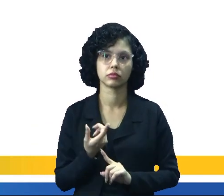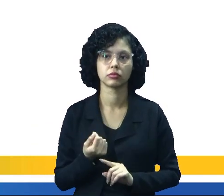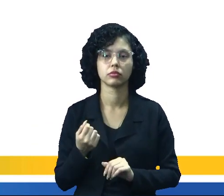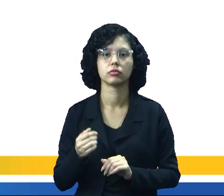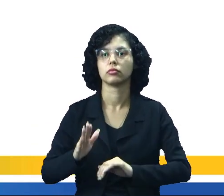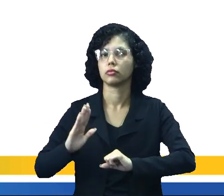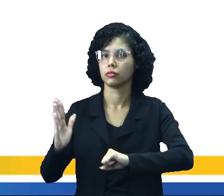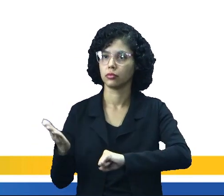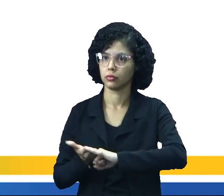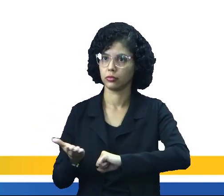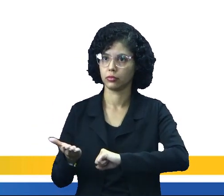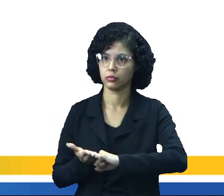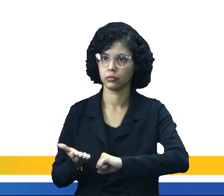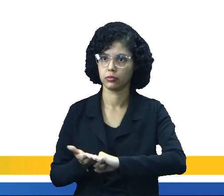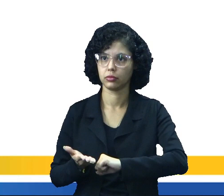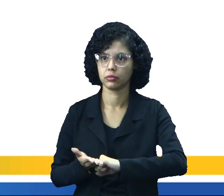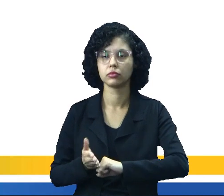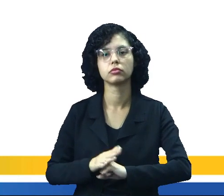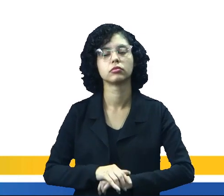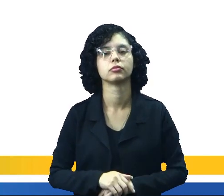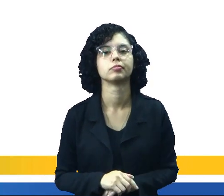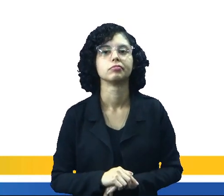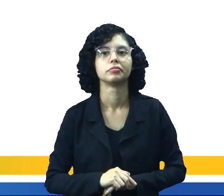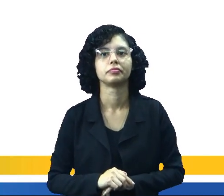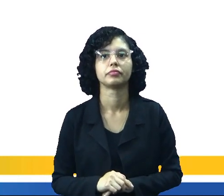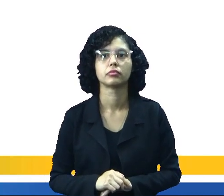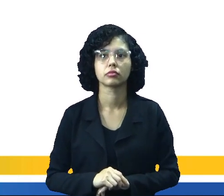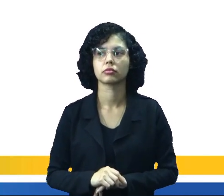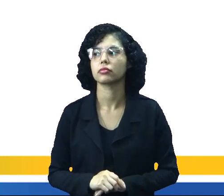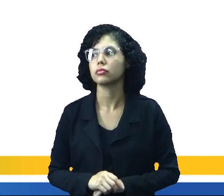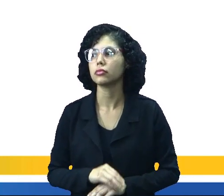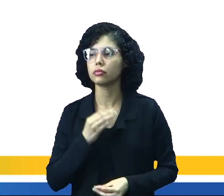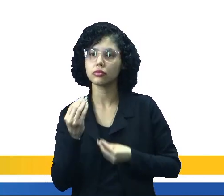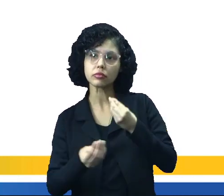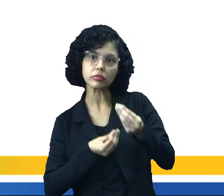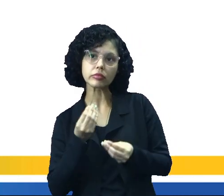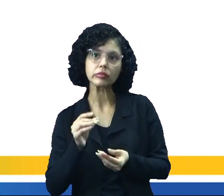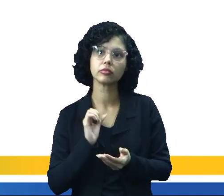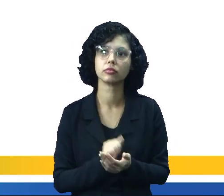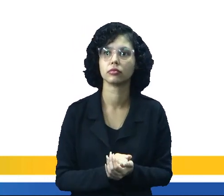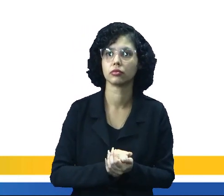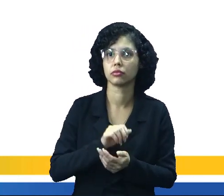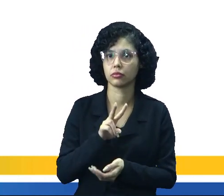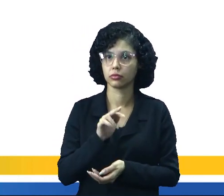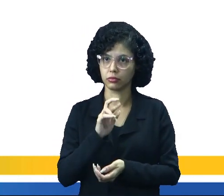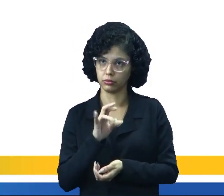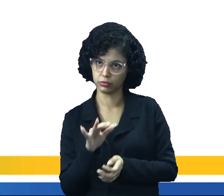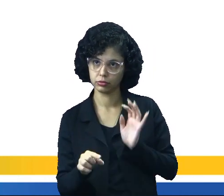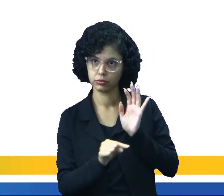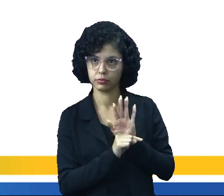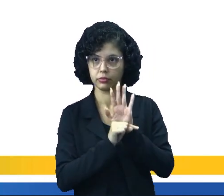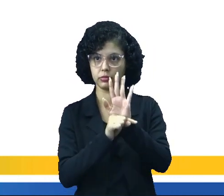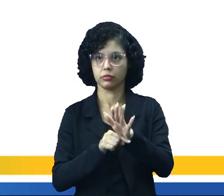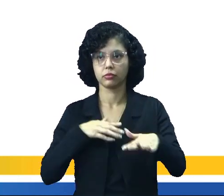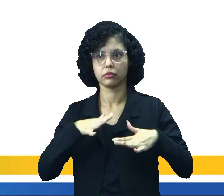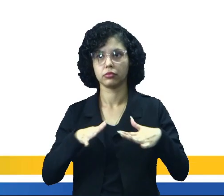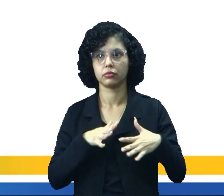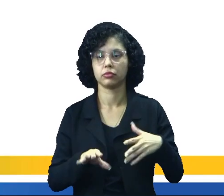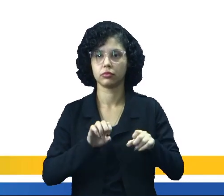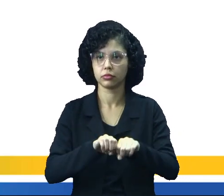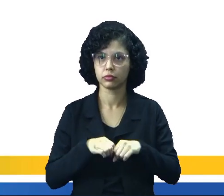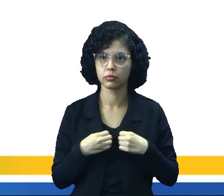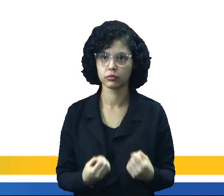moderna, né, a arte modernista, certo? Tais vanguardas representam aí movimentos